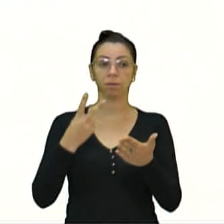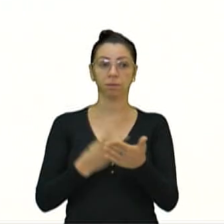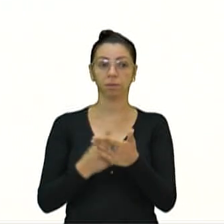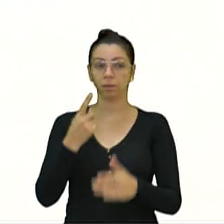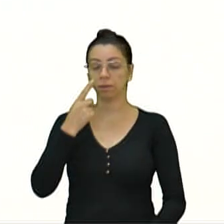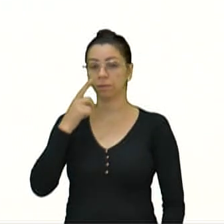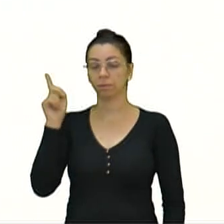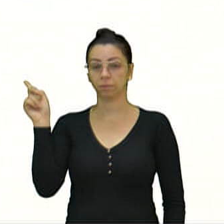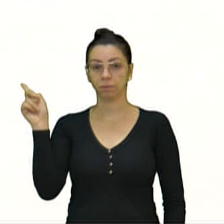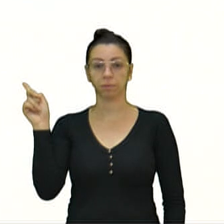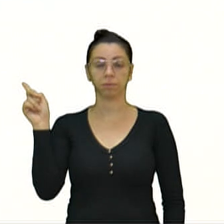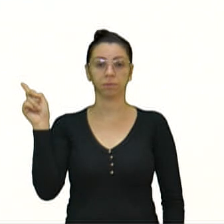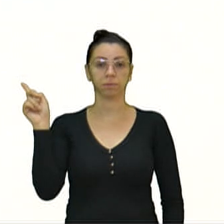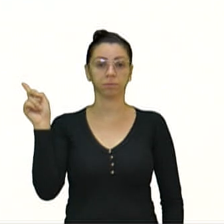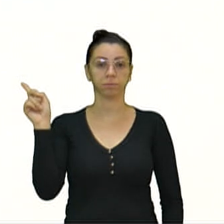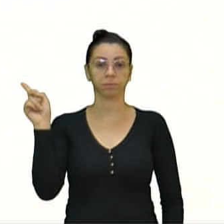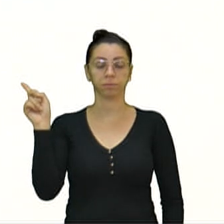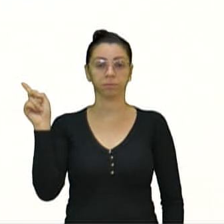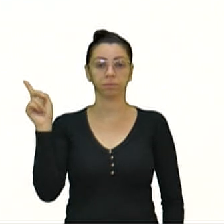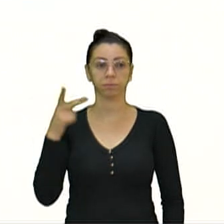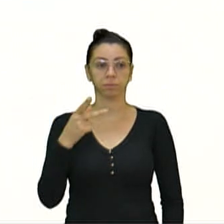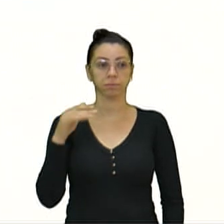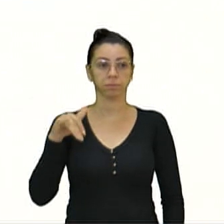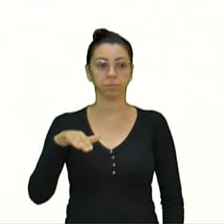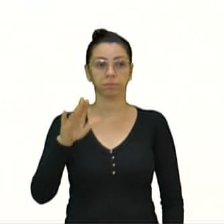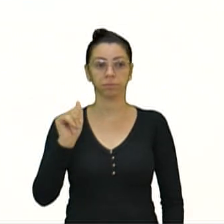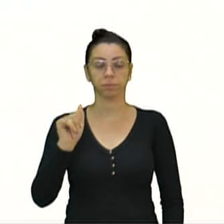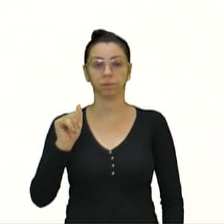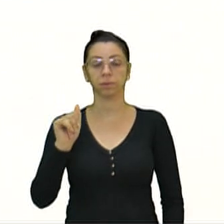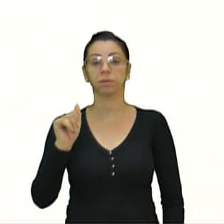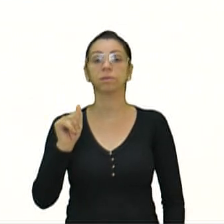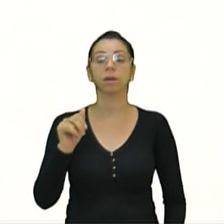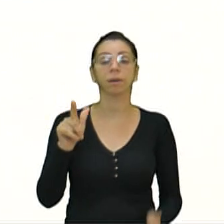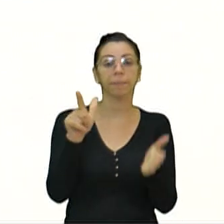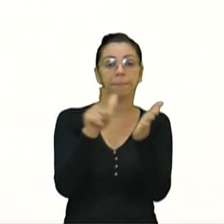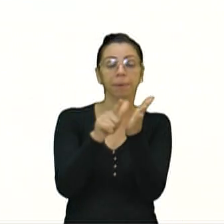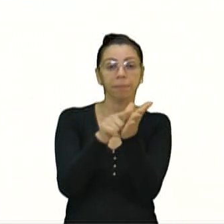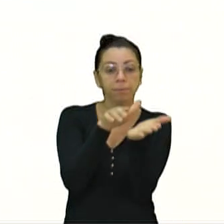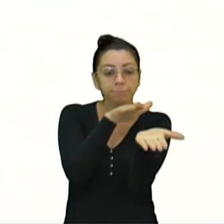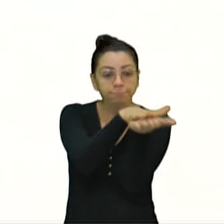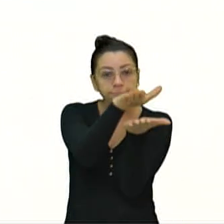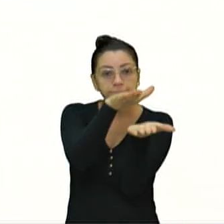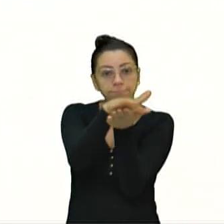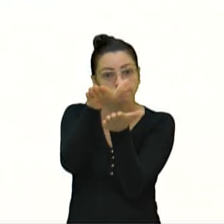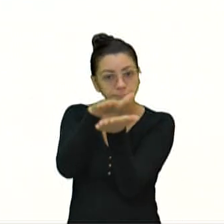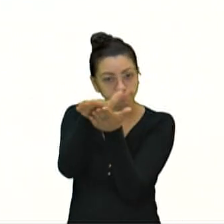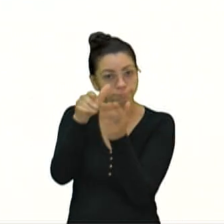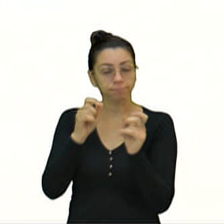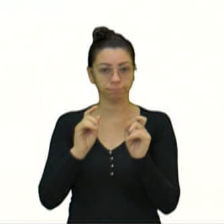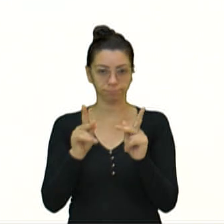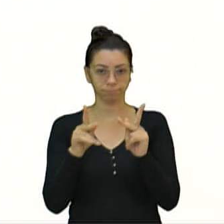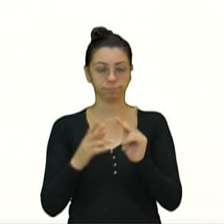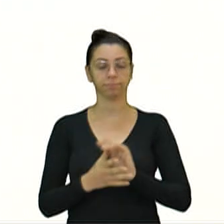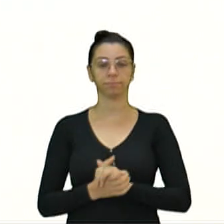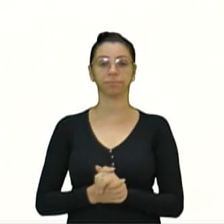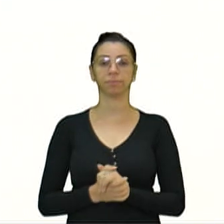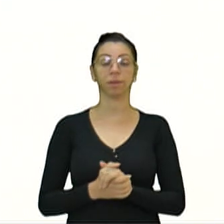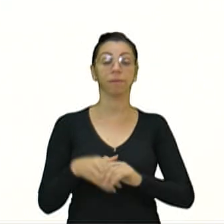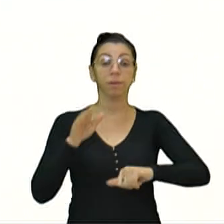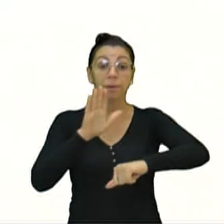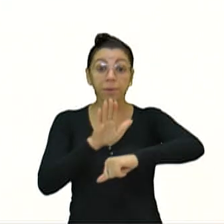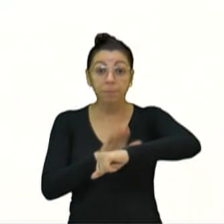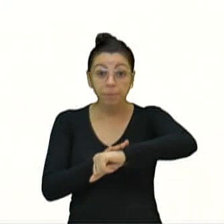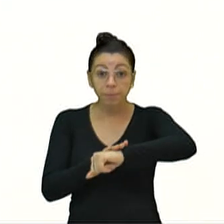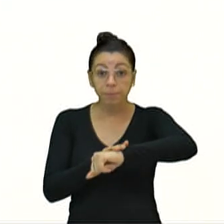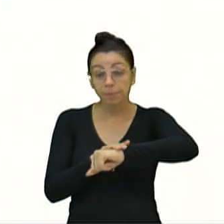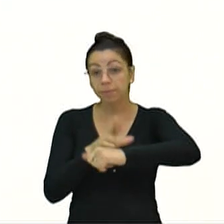media aqui, que seria a mídia print de papel mesmo, né, que foi impressa, a mídia impressa, beleza? Então, vou dar um tempinho